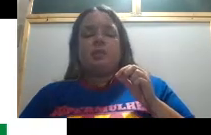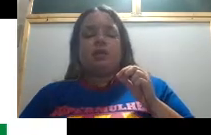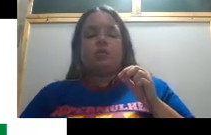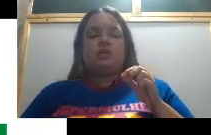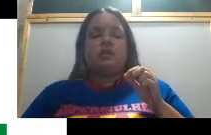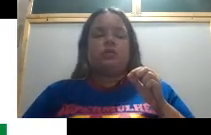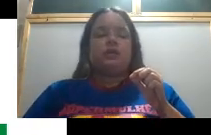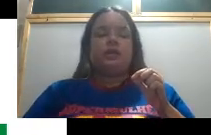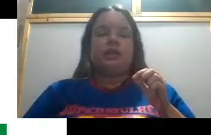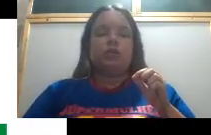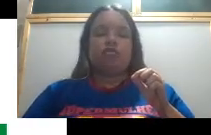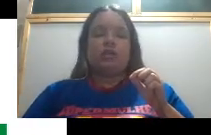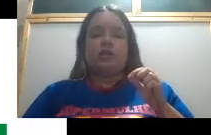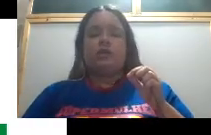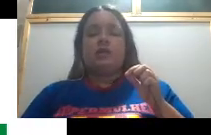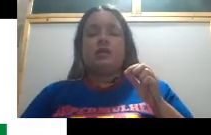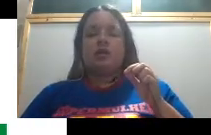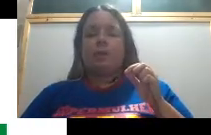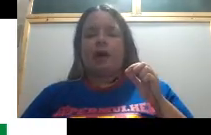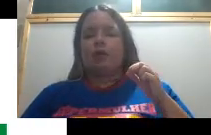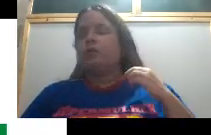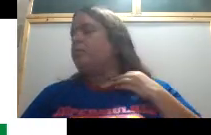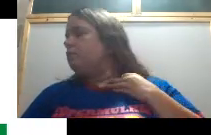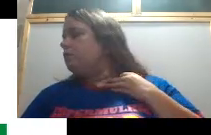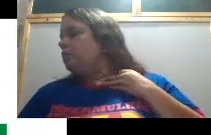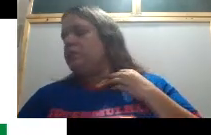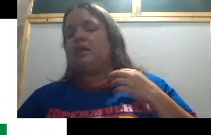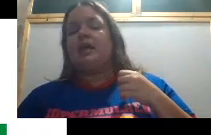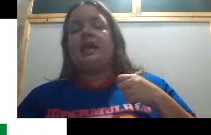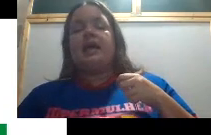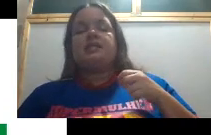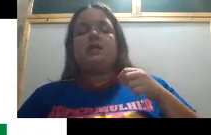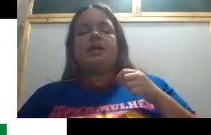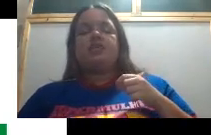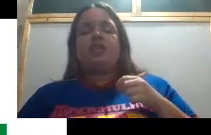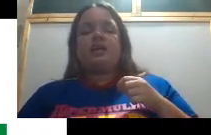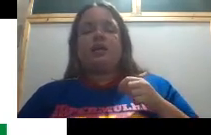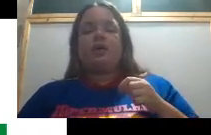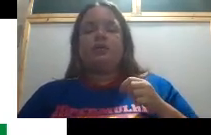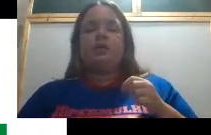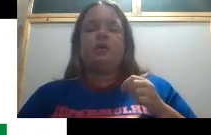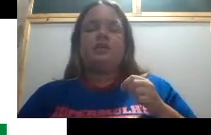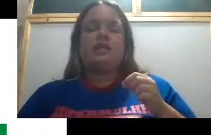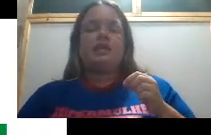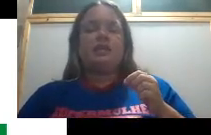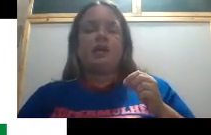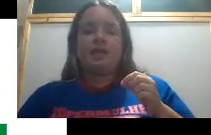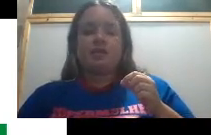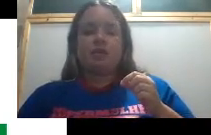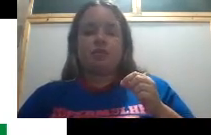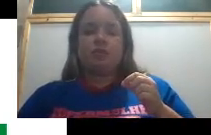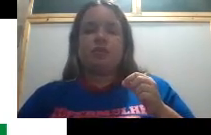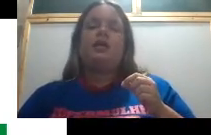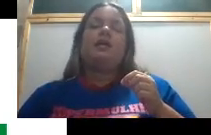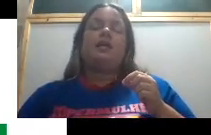Espírito Santo Rio de Janeiro e São Paulo são essas aqui ó onde a